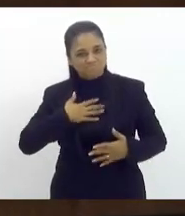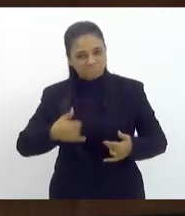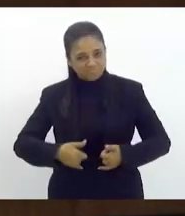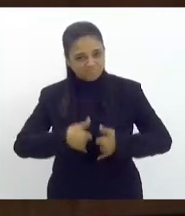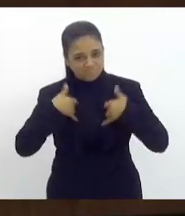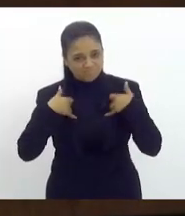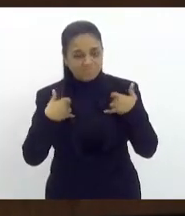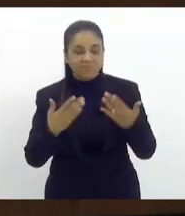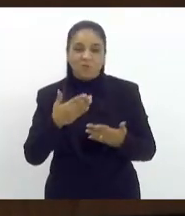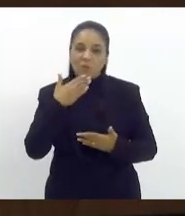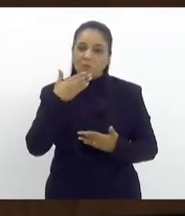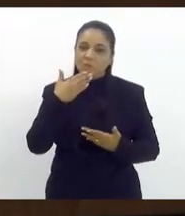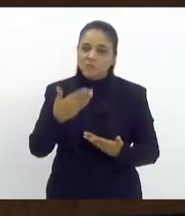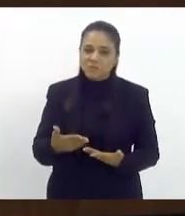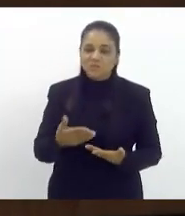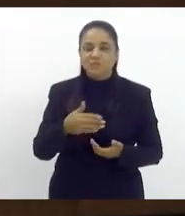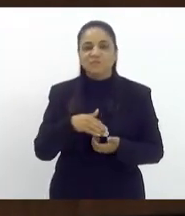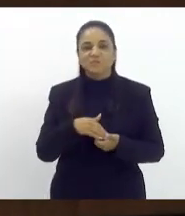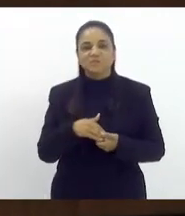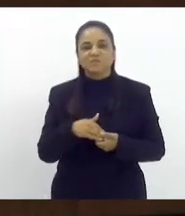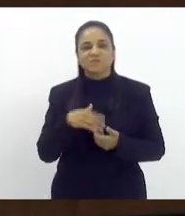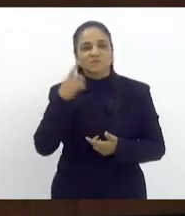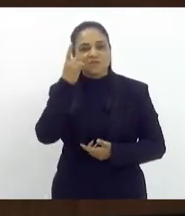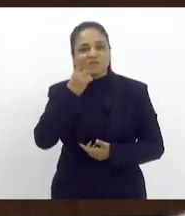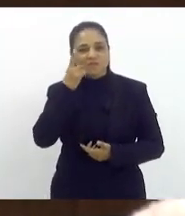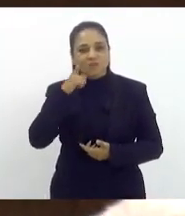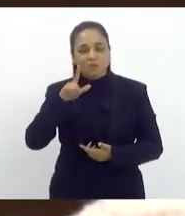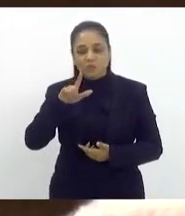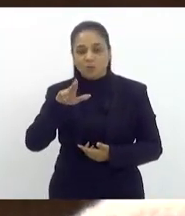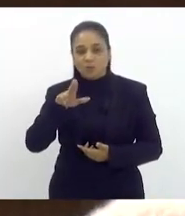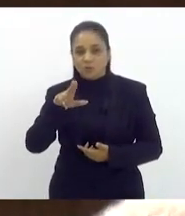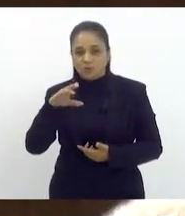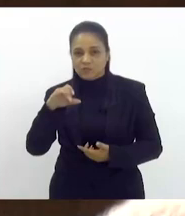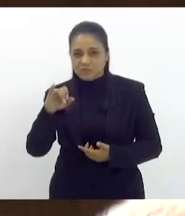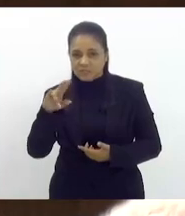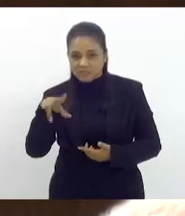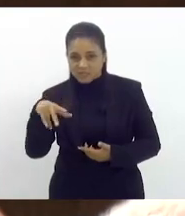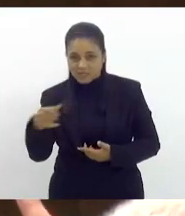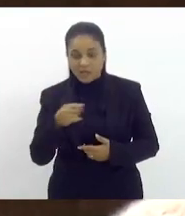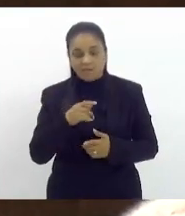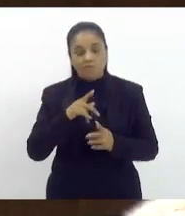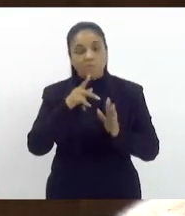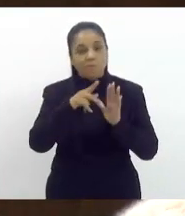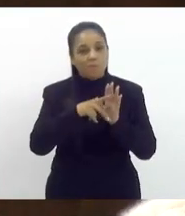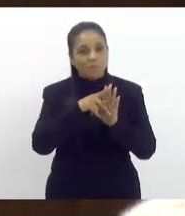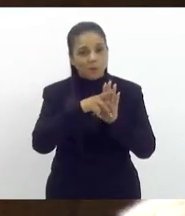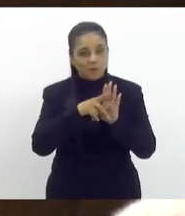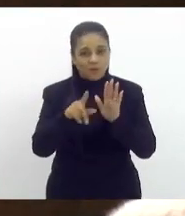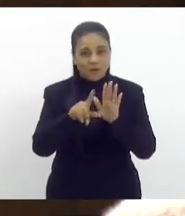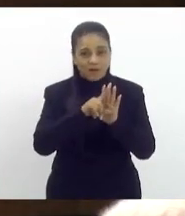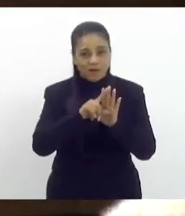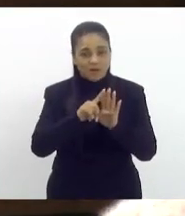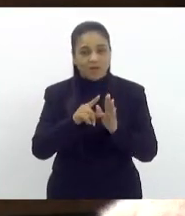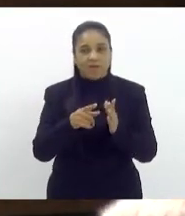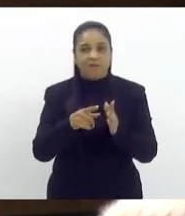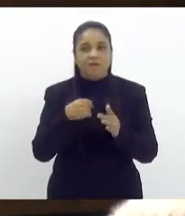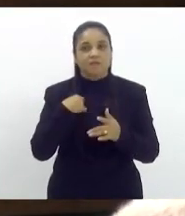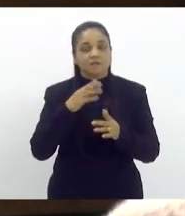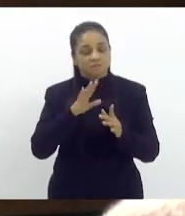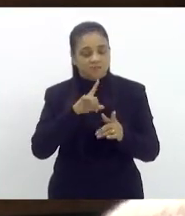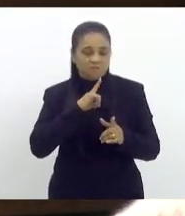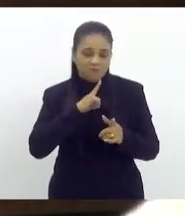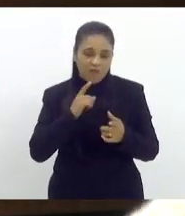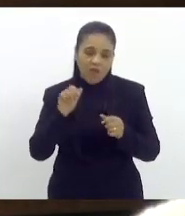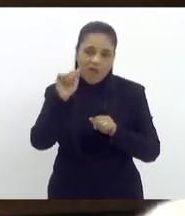um pedido a nobre deputada Lucinha a respeito do próximo projeto houve por bem várias